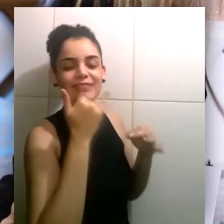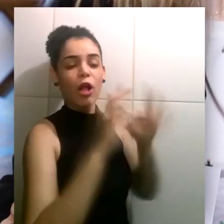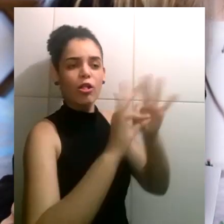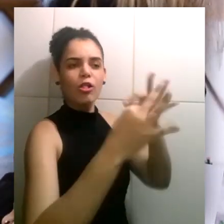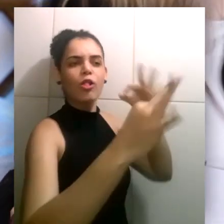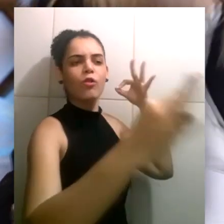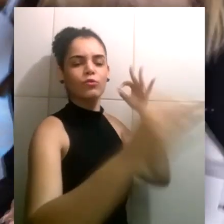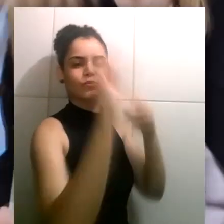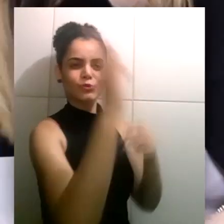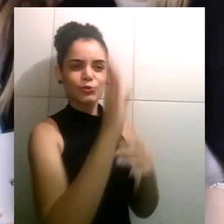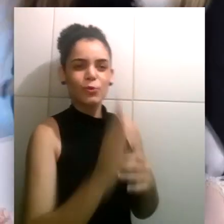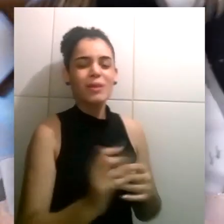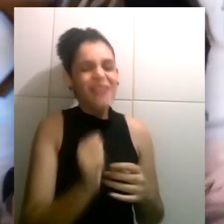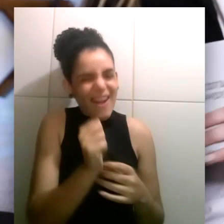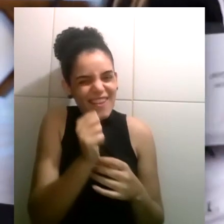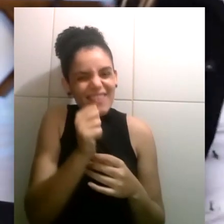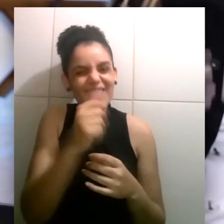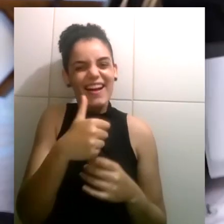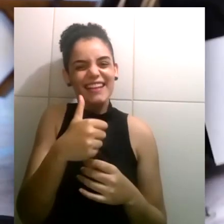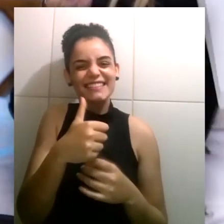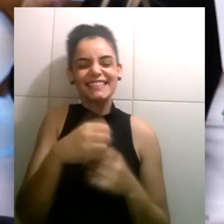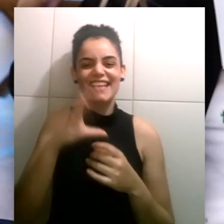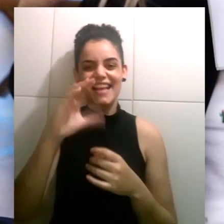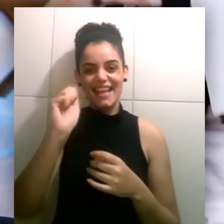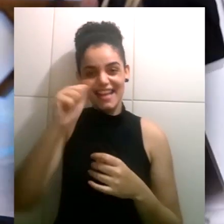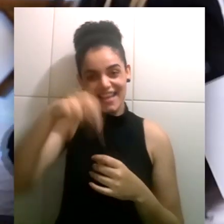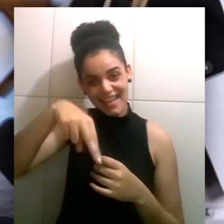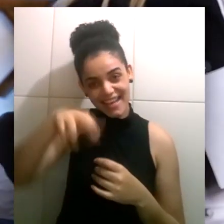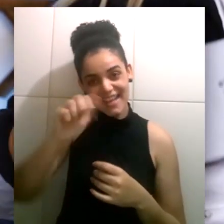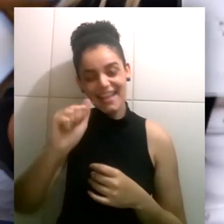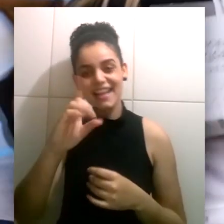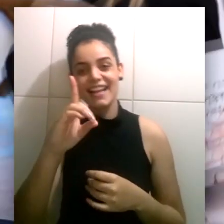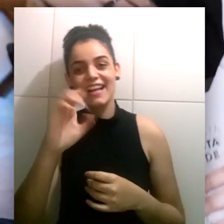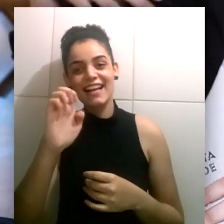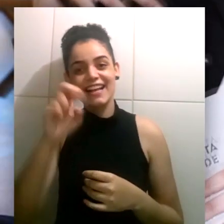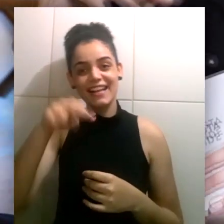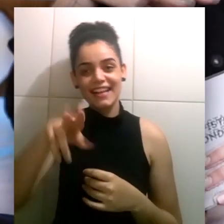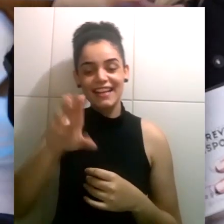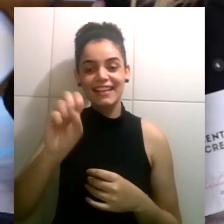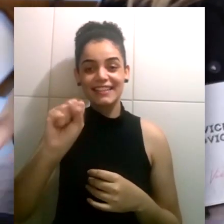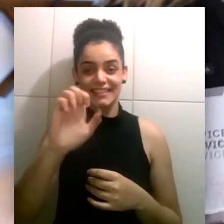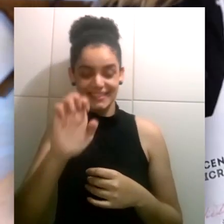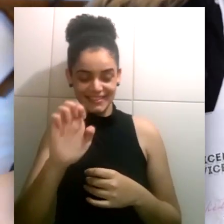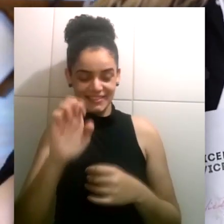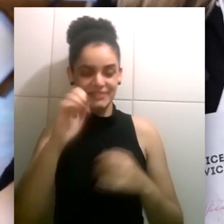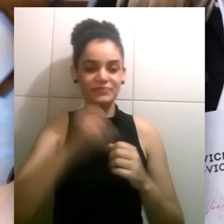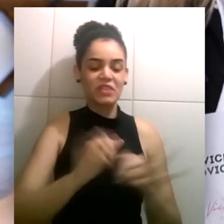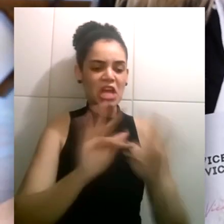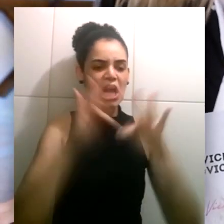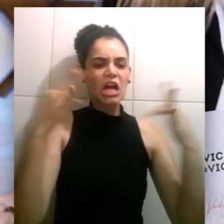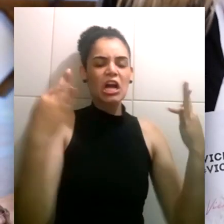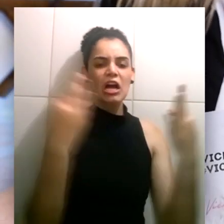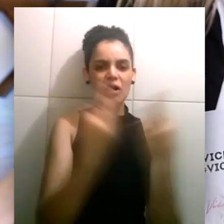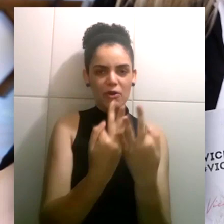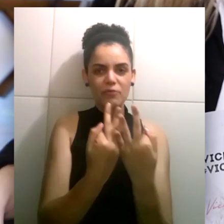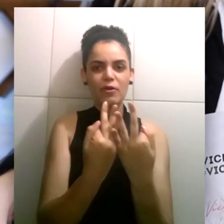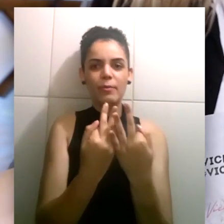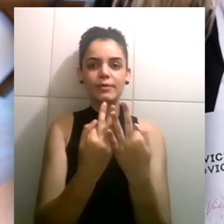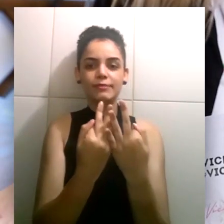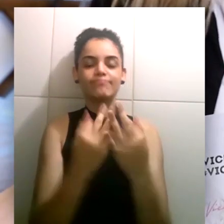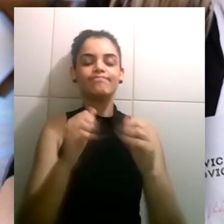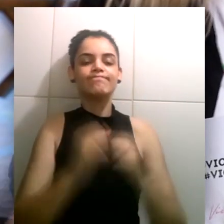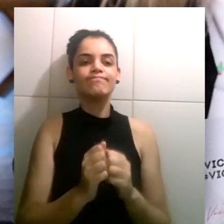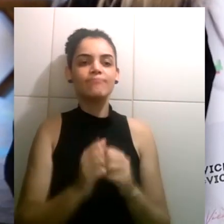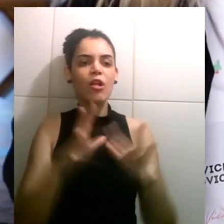quase canadense. Então a família sempre teve essa coisa de missão mesmo, de sair. Sim. Porque foi a família toda, né? Sim, foi a